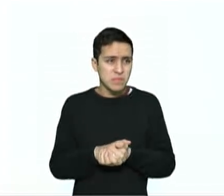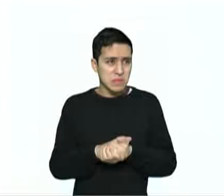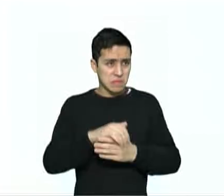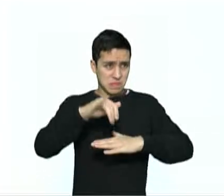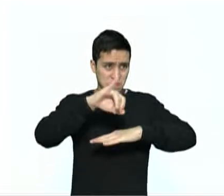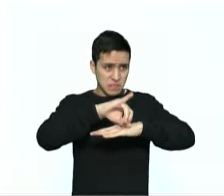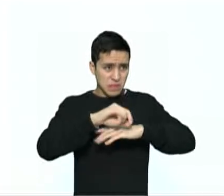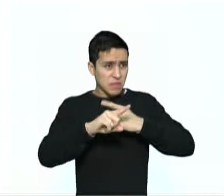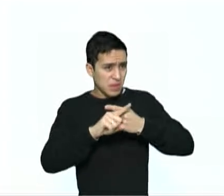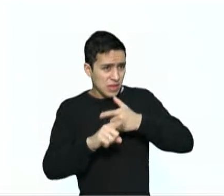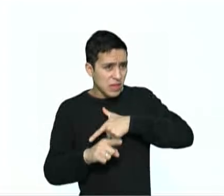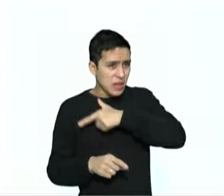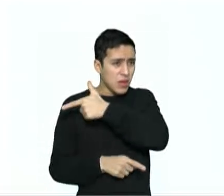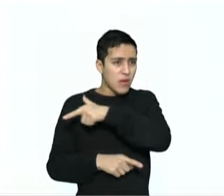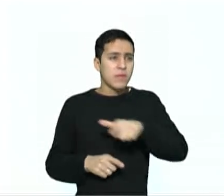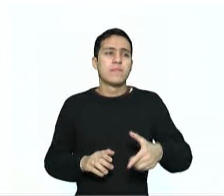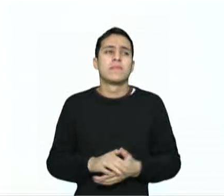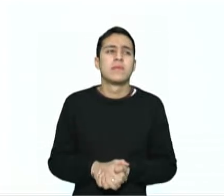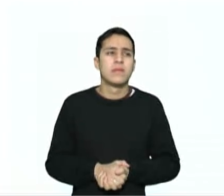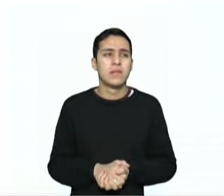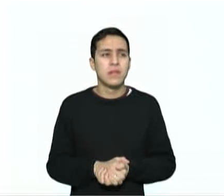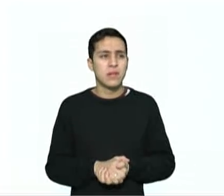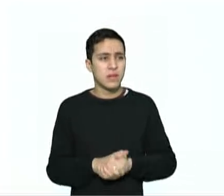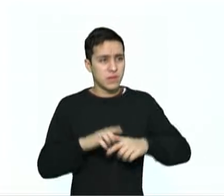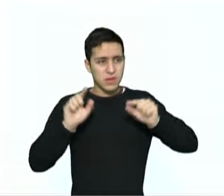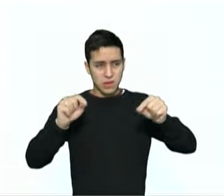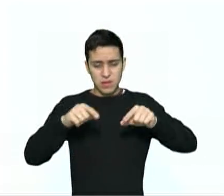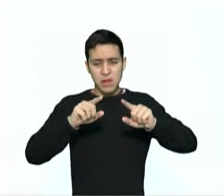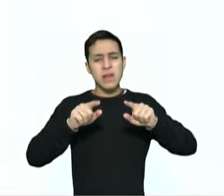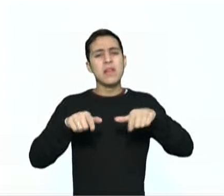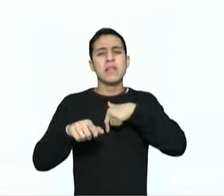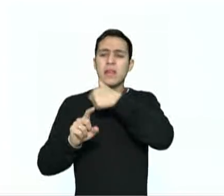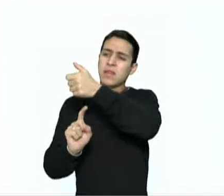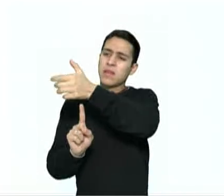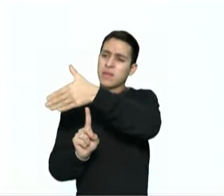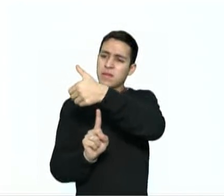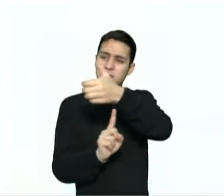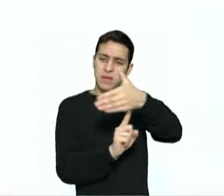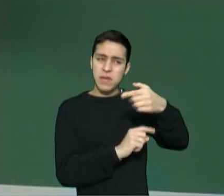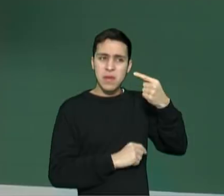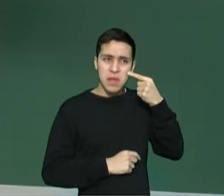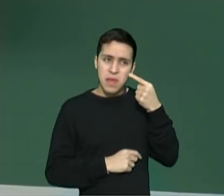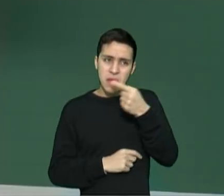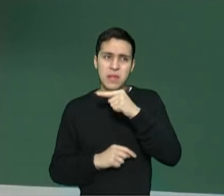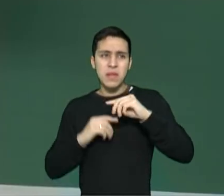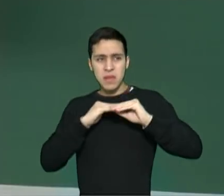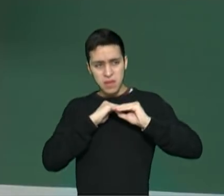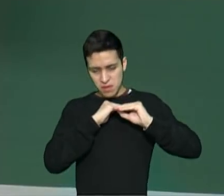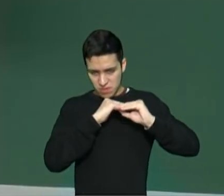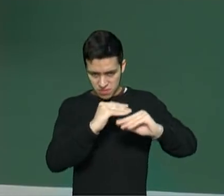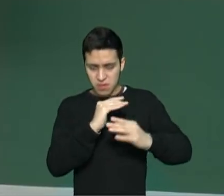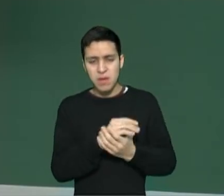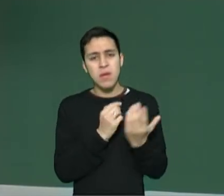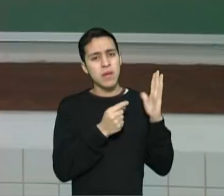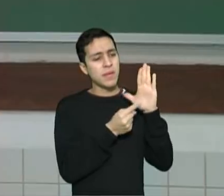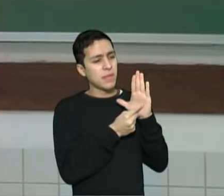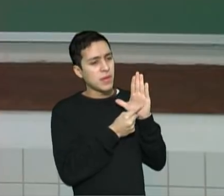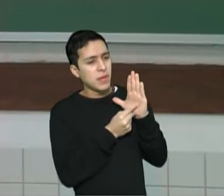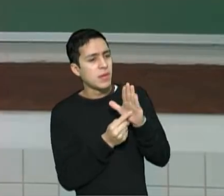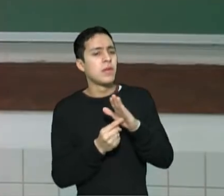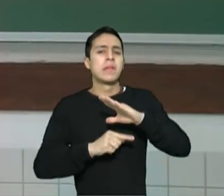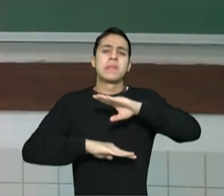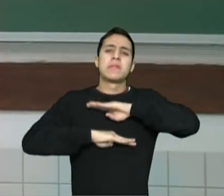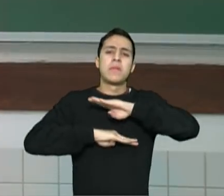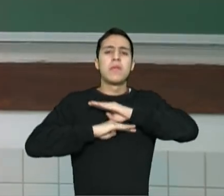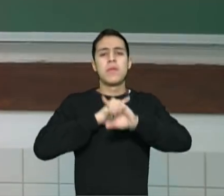sedes, porque nós temos outras, em que se coloca todas as bandeiras, vejam aqui em pé de igualdade, mostrando a situação de que